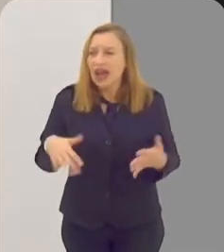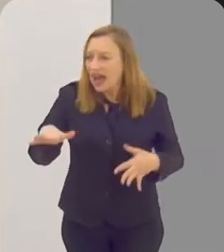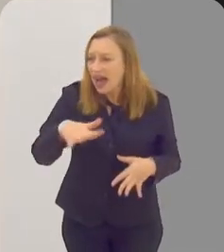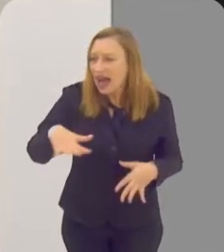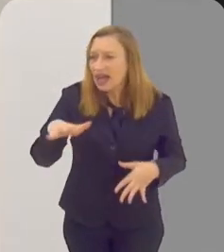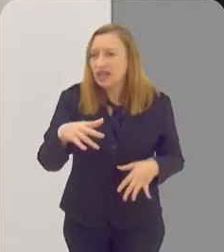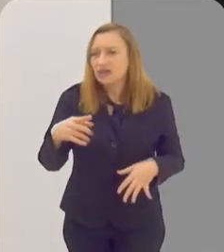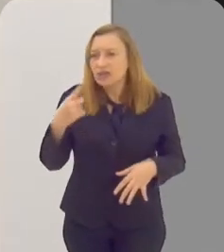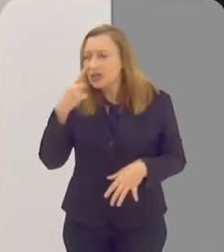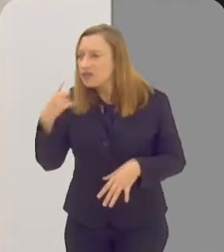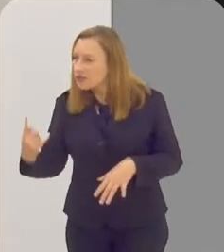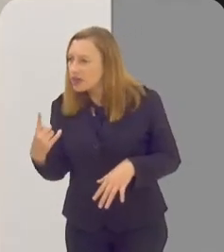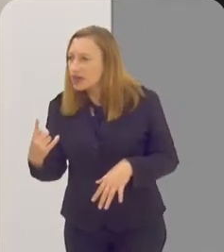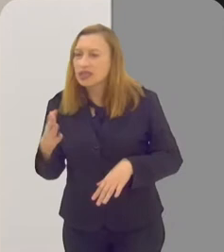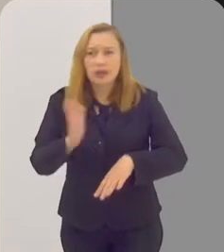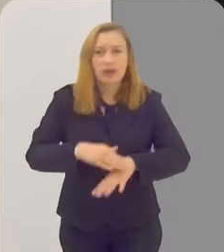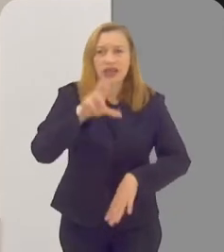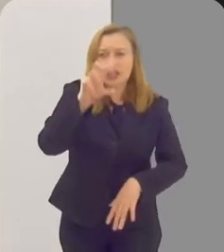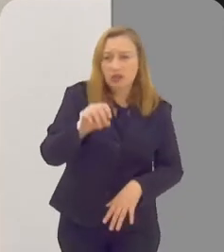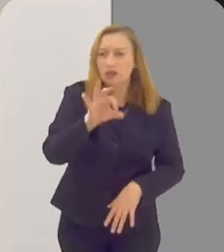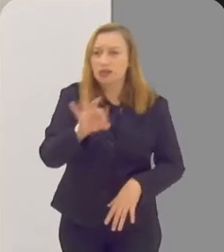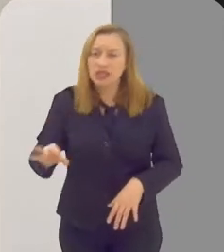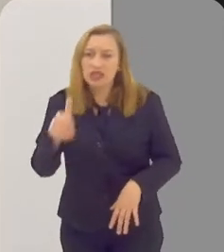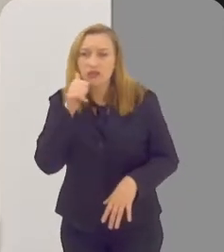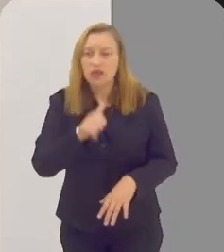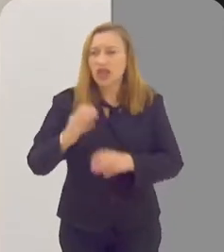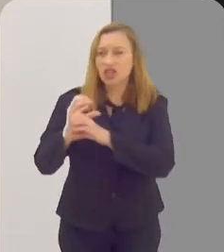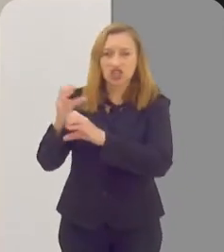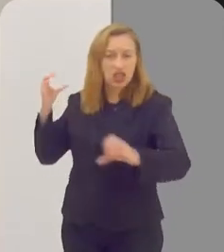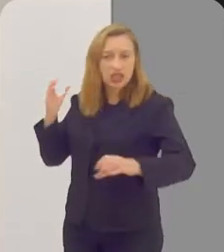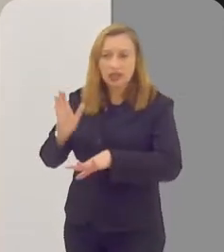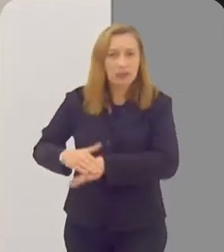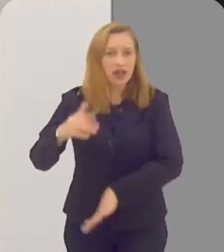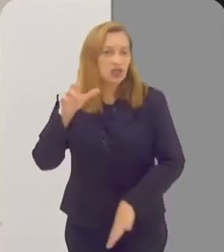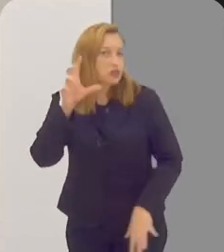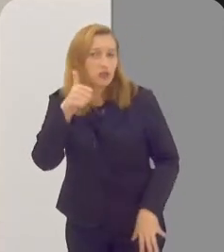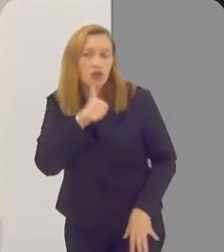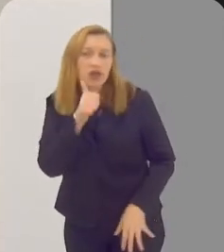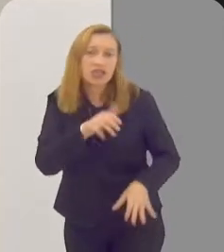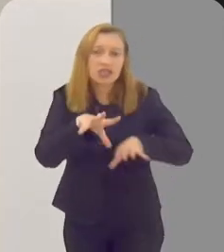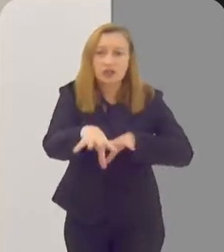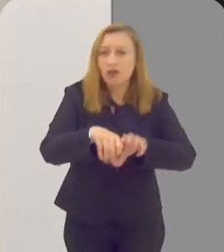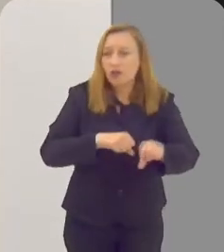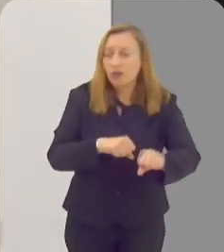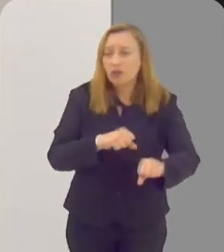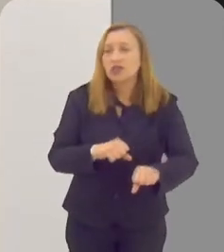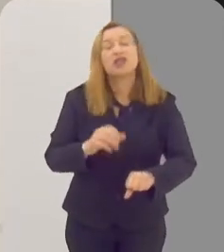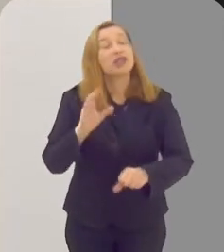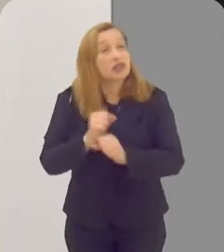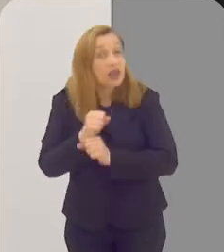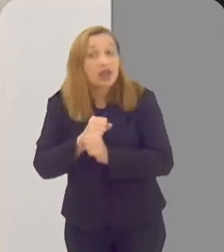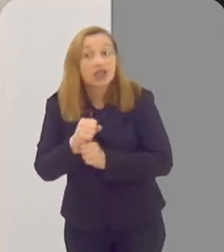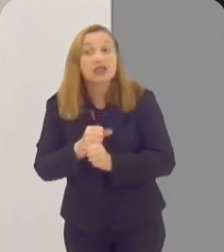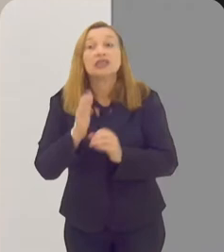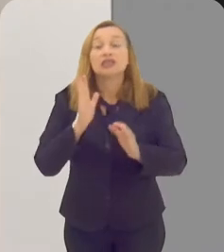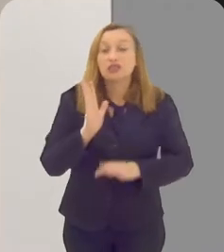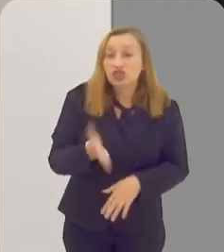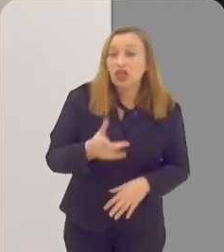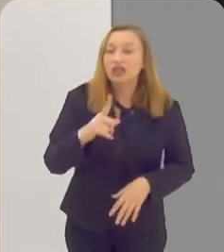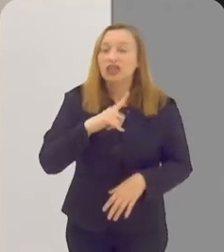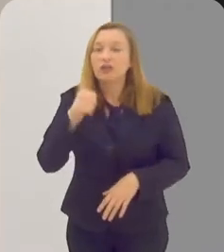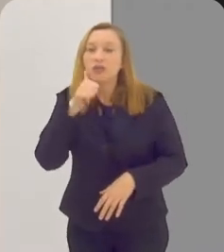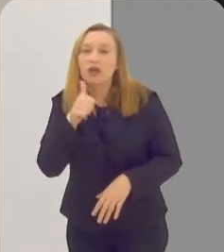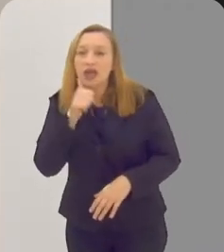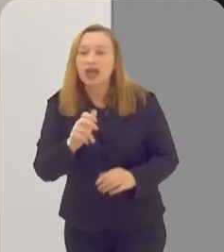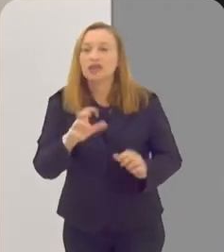qualquer ramo que você vá, tem mais de 50% de mulheres. Engenharia tem mais de 50% de mulheres se formando e já tem tempo. Então, você